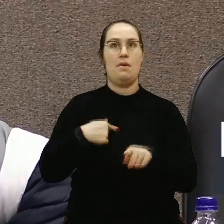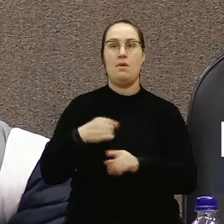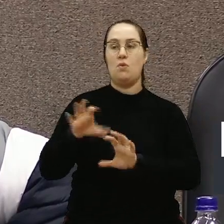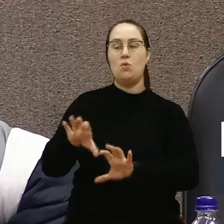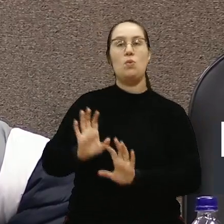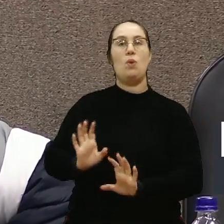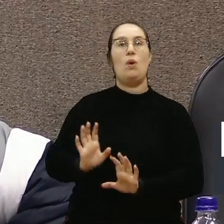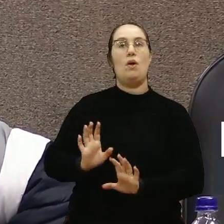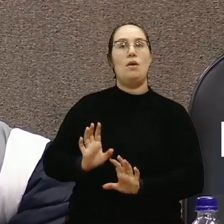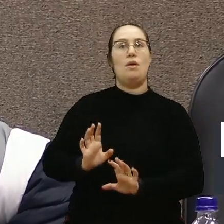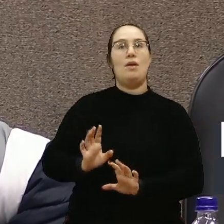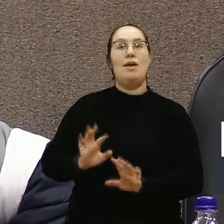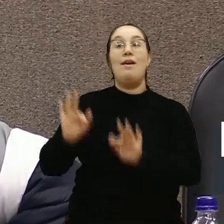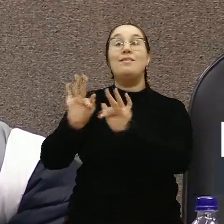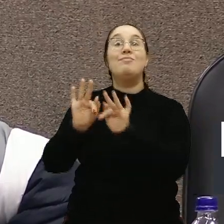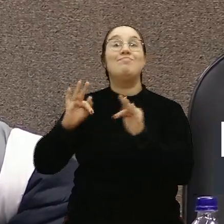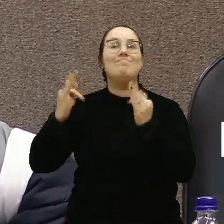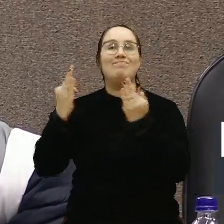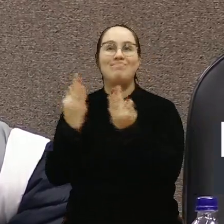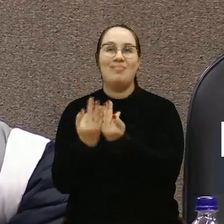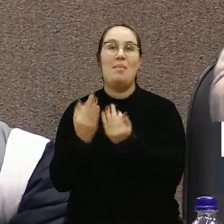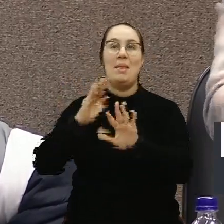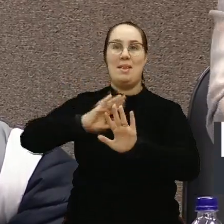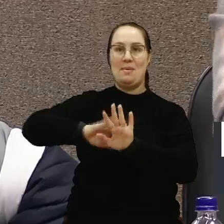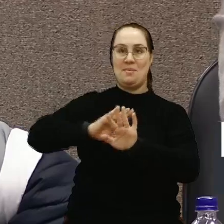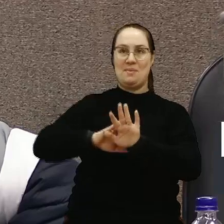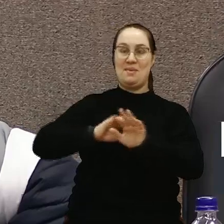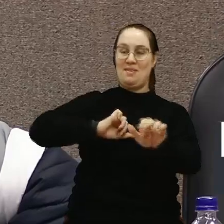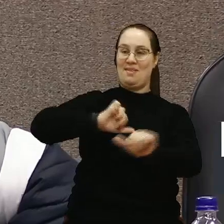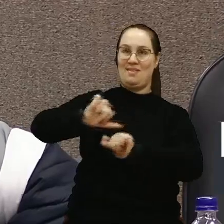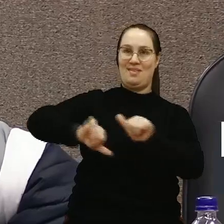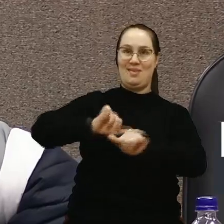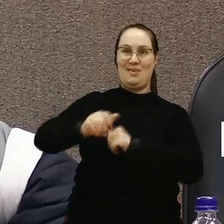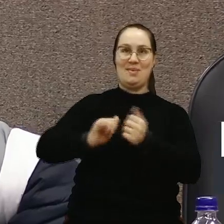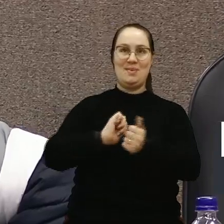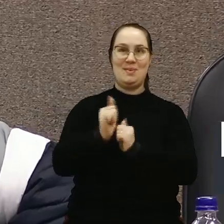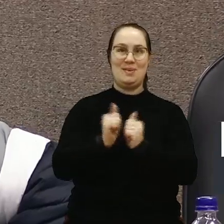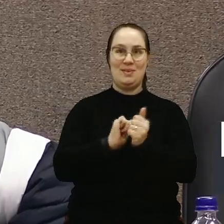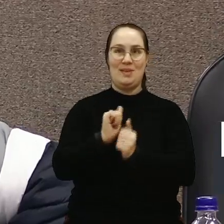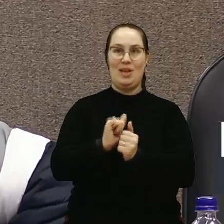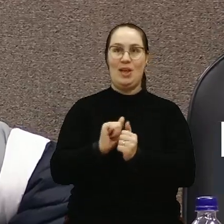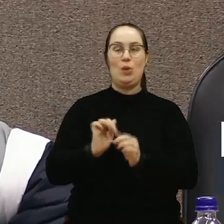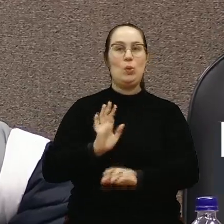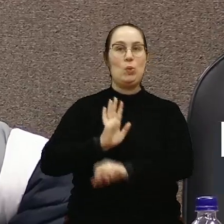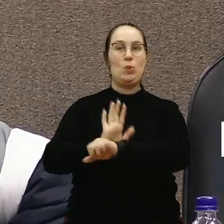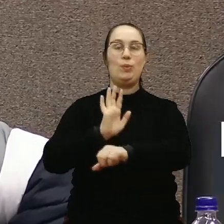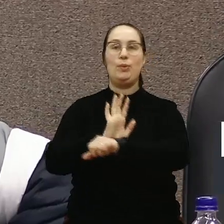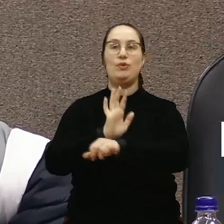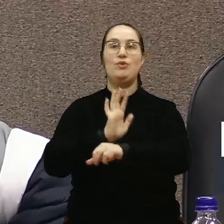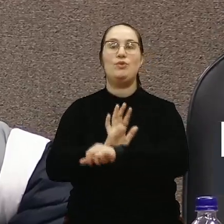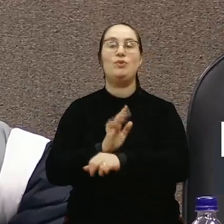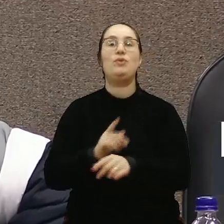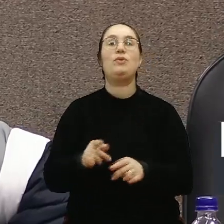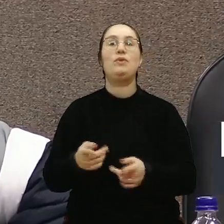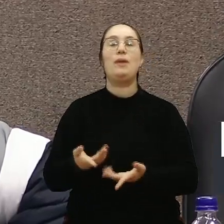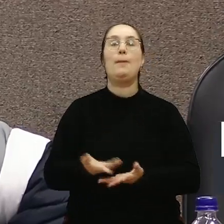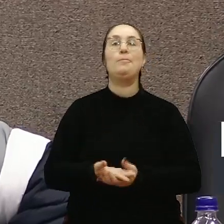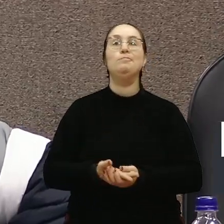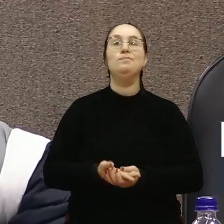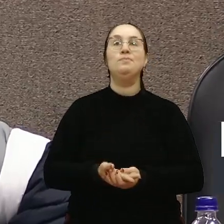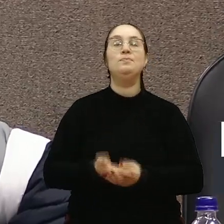deles. A gente está falando das famílias todas que são transformadas a partir do esporte e de tudo que ele pode trazer para as pessoas.